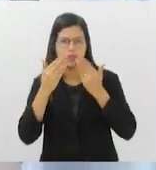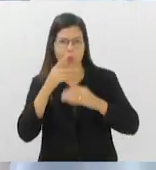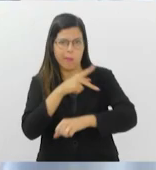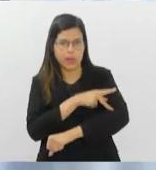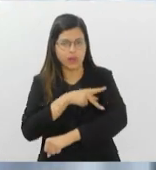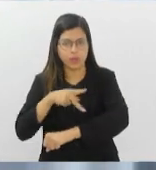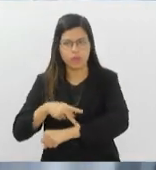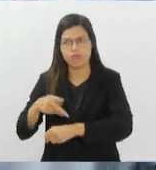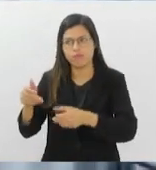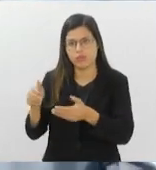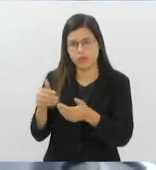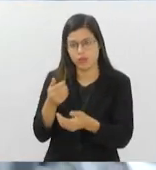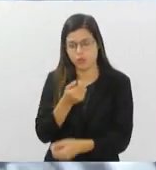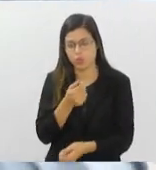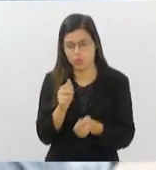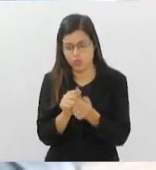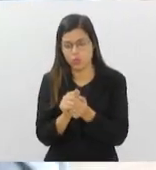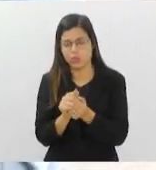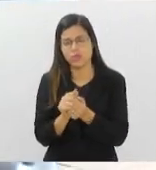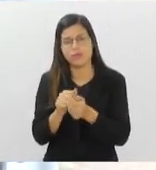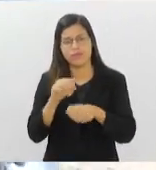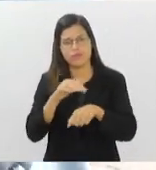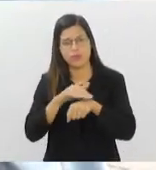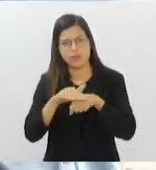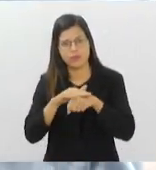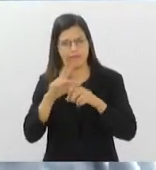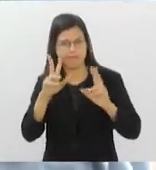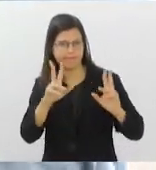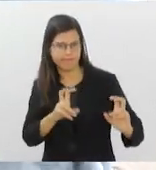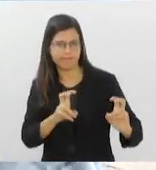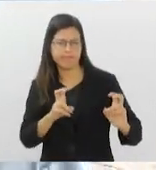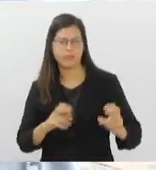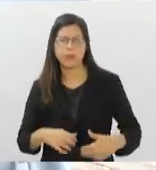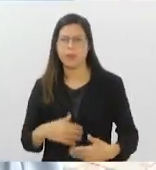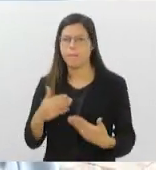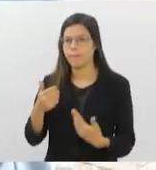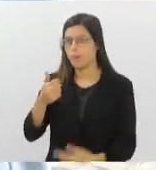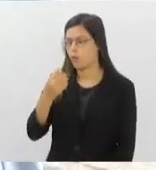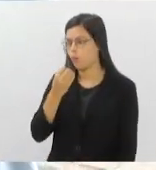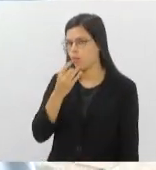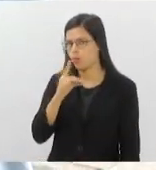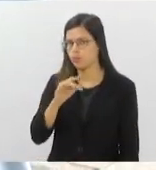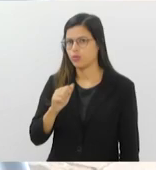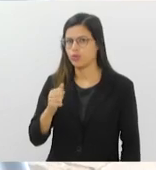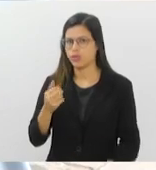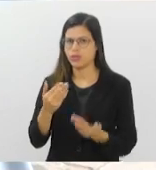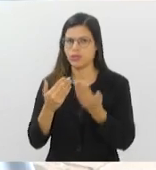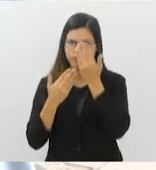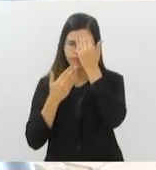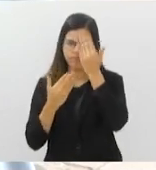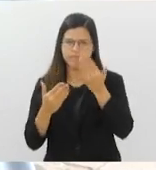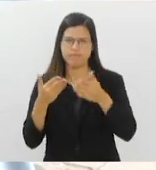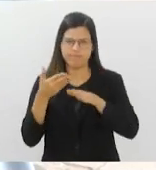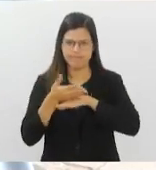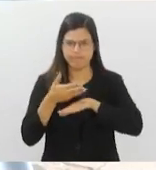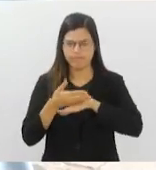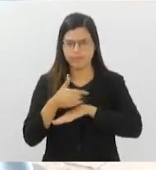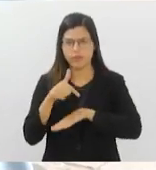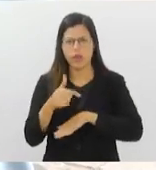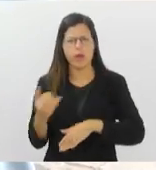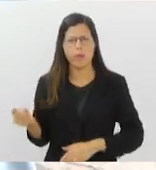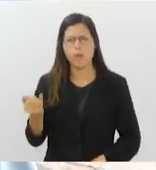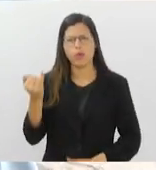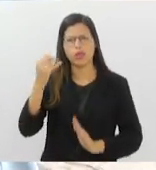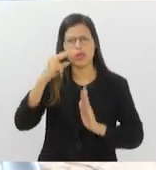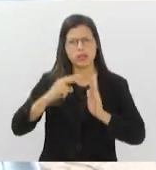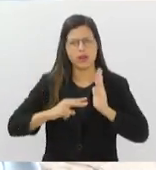vai conversar sobre esse tema que é muito importante. Daniele, primeiro, bom dia. Obrigado por estar aqui com a gente. A importância da leitura